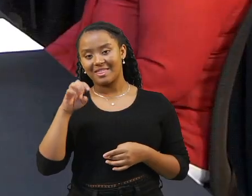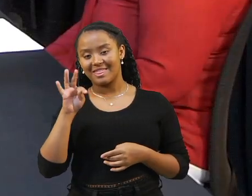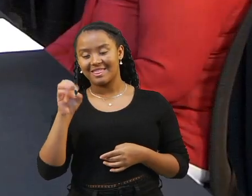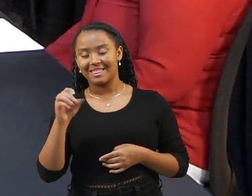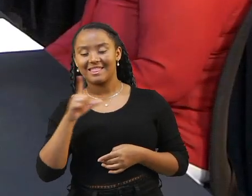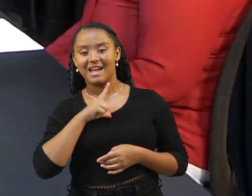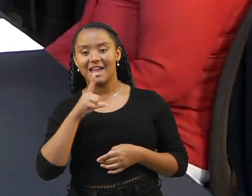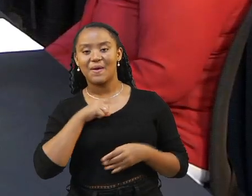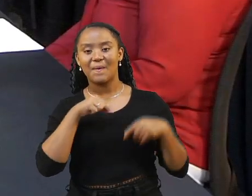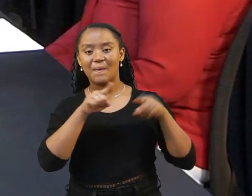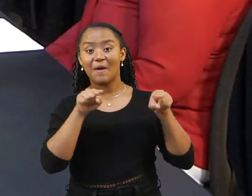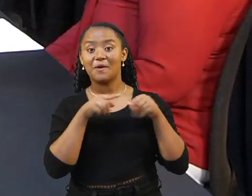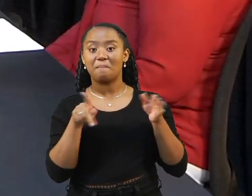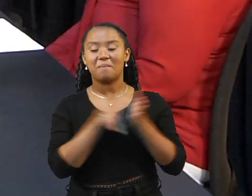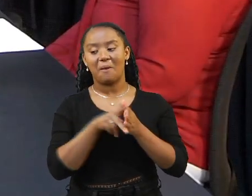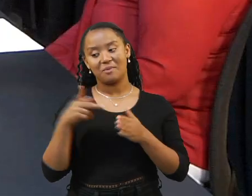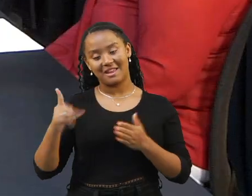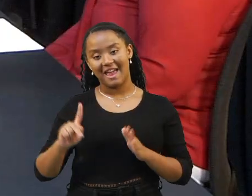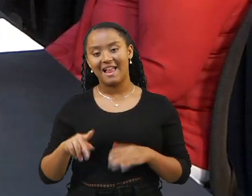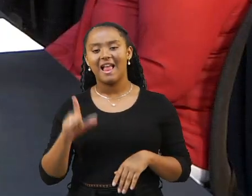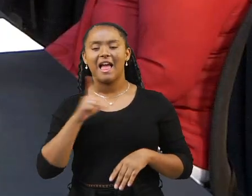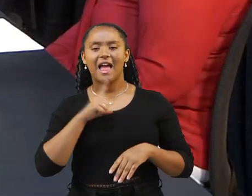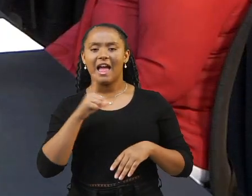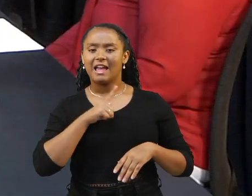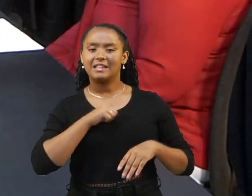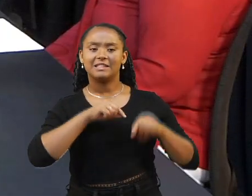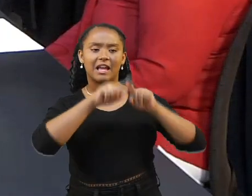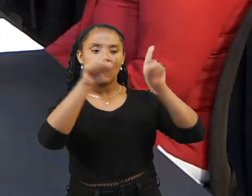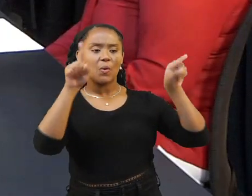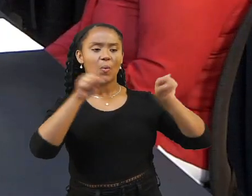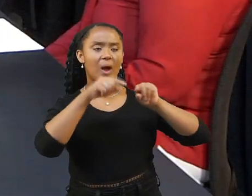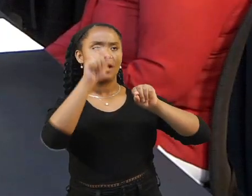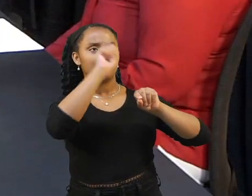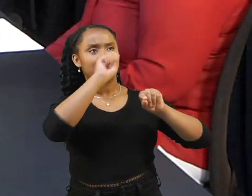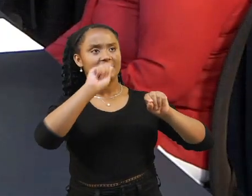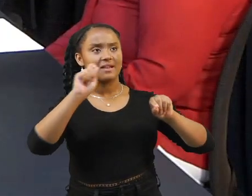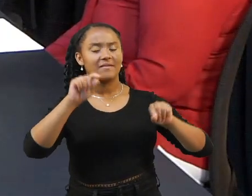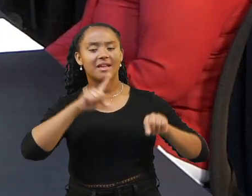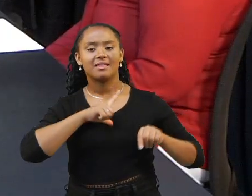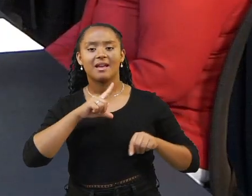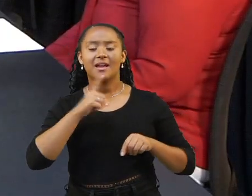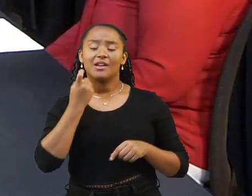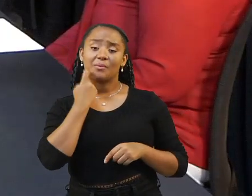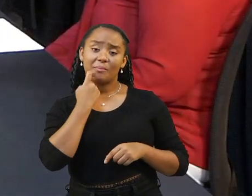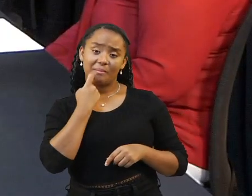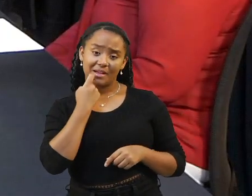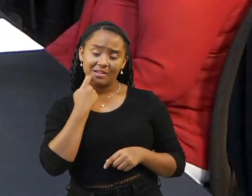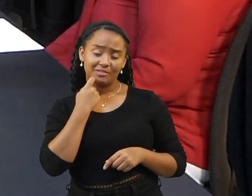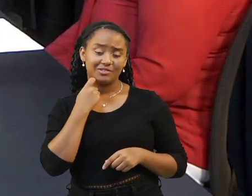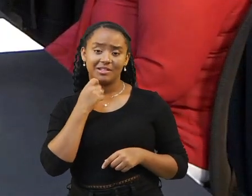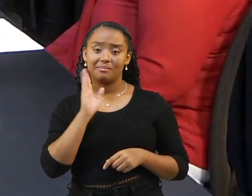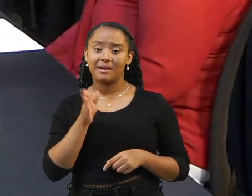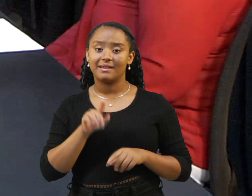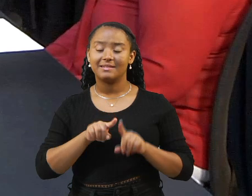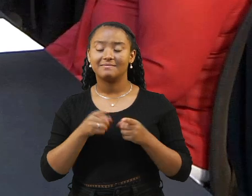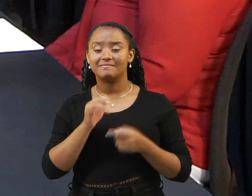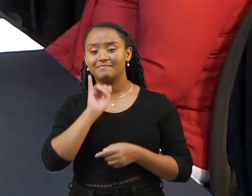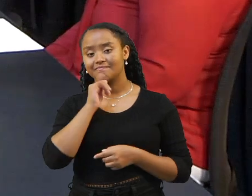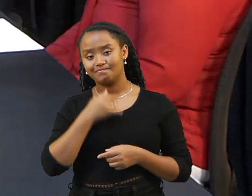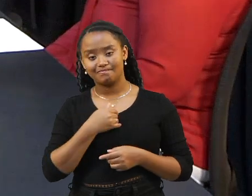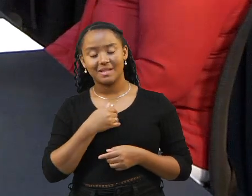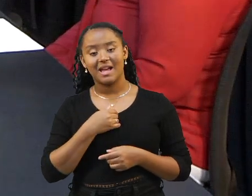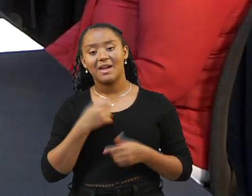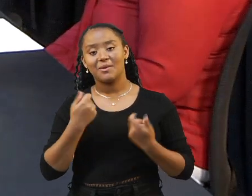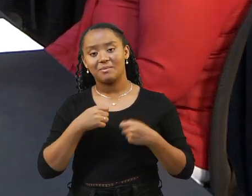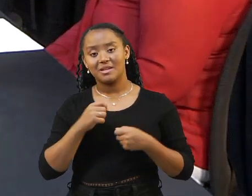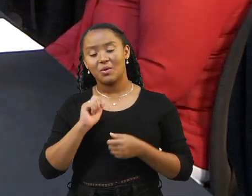um quarto lá. Então, tem caixa de brinquedo, tem quadro para escrever. Eu comprei um peixinho, mas o peixinho morreu, vou ter